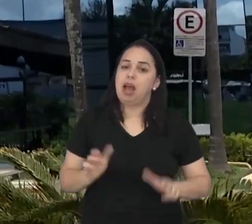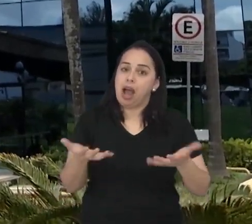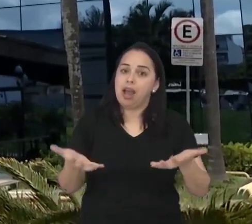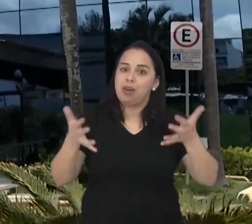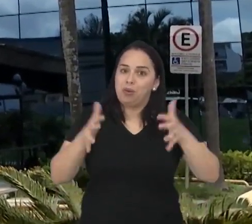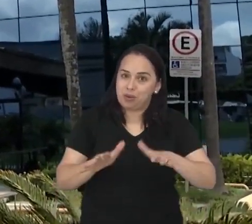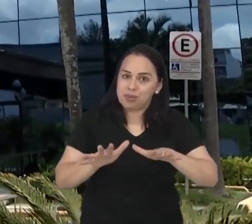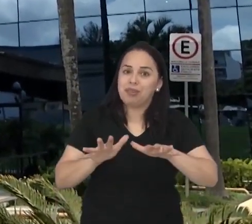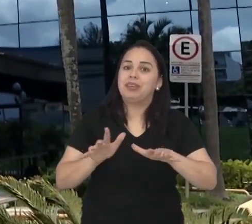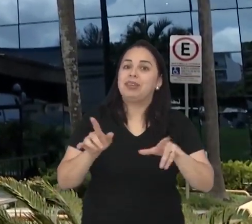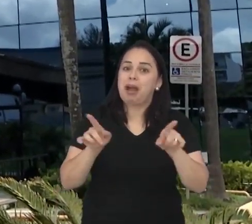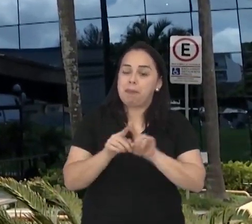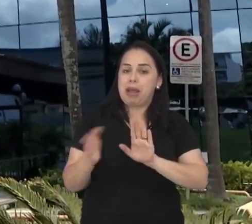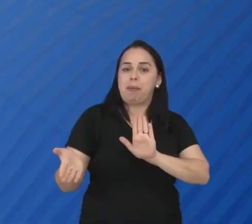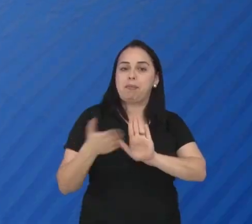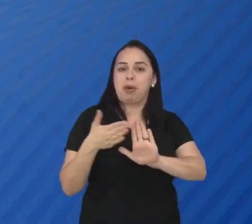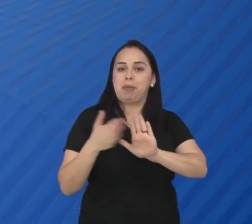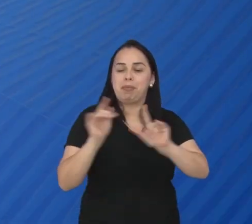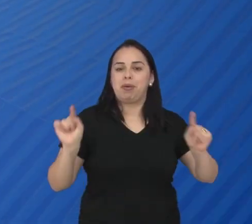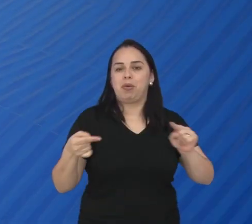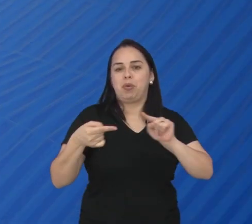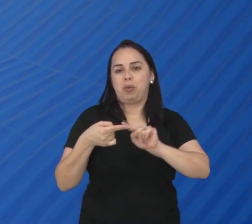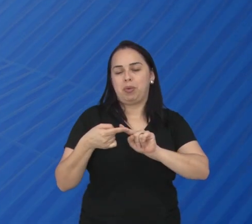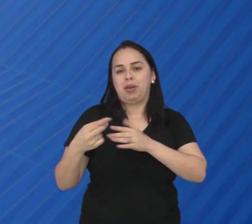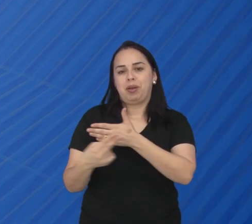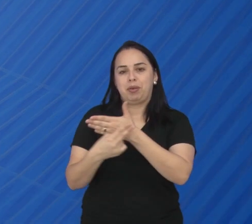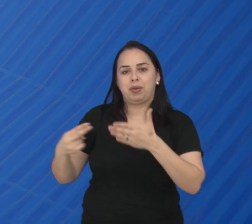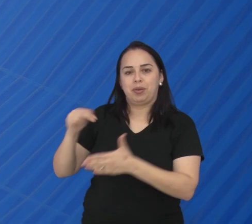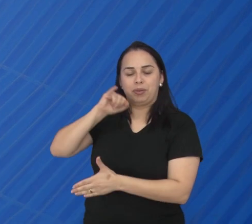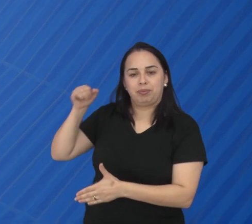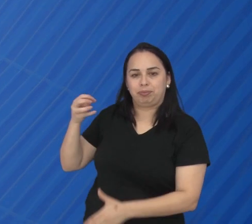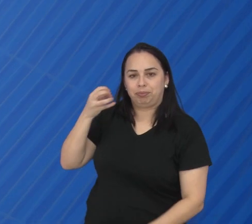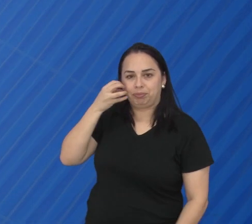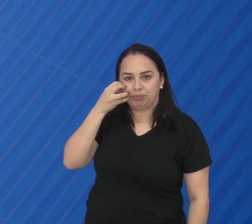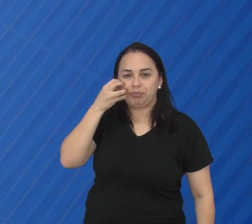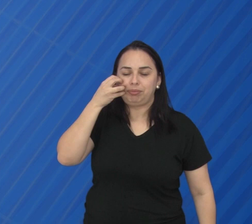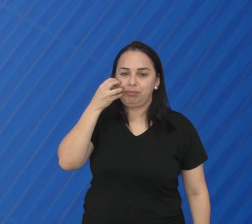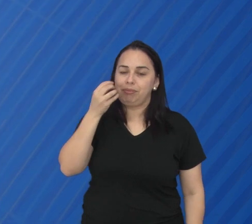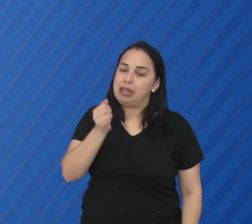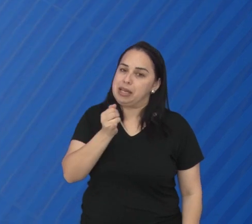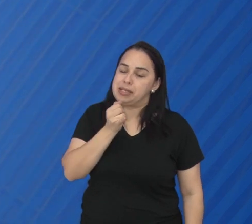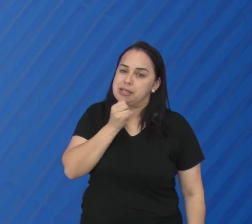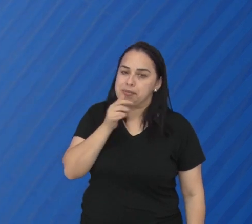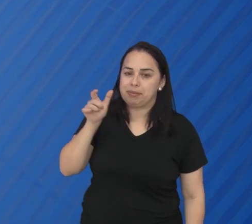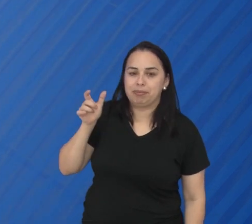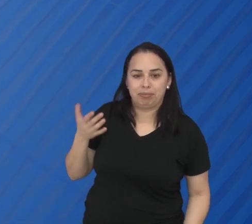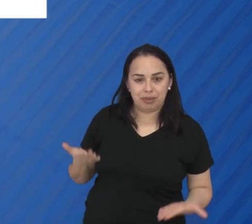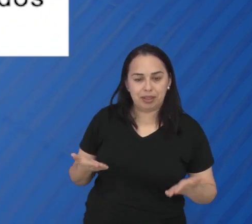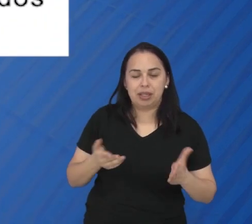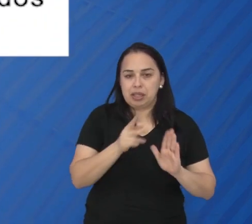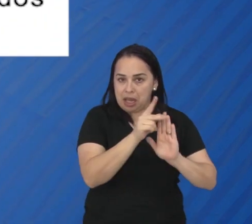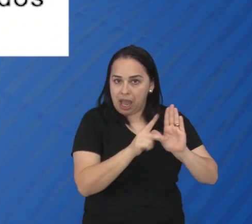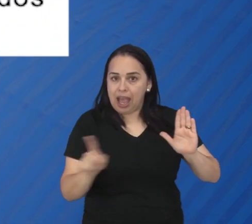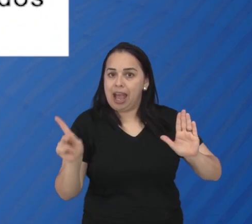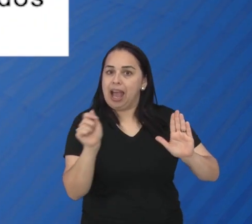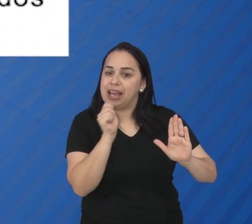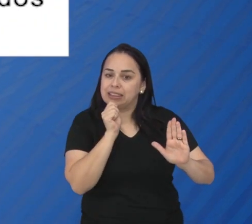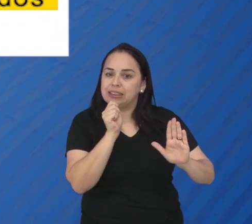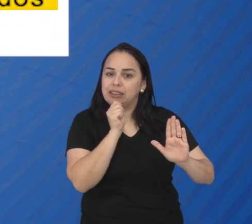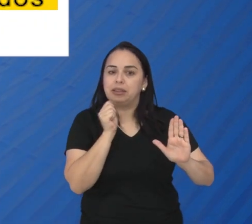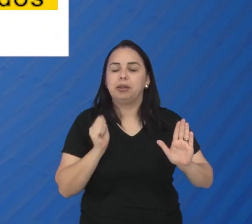é pauta na Câmara de São José. Um projeto de autoria da vereadora Juliana Fraga, por exemplo, que tramita